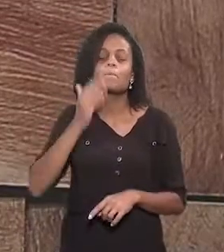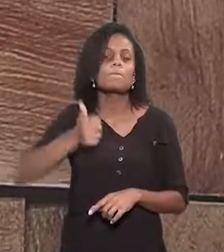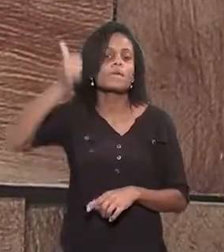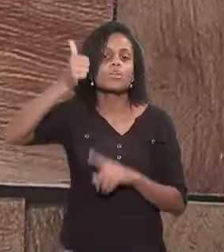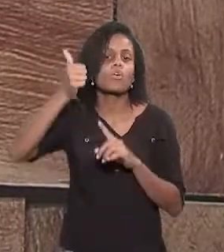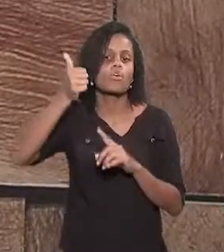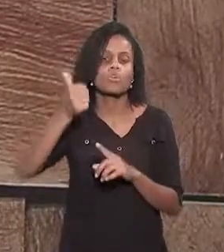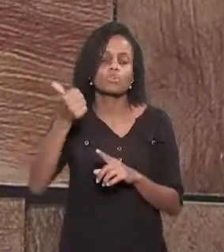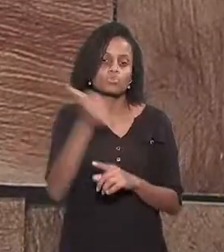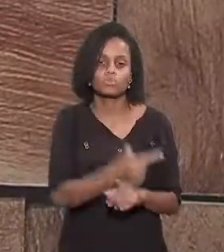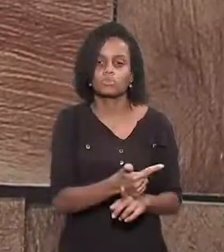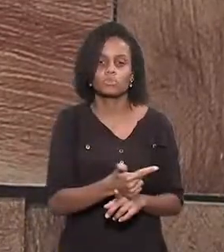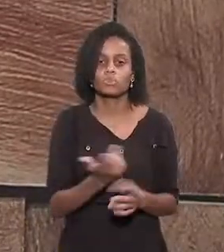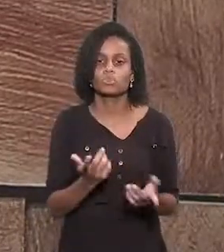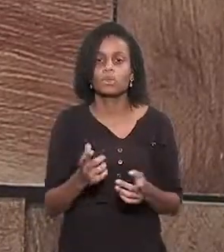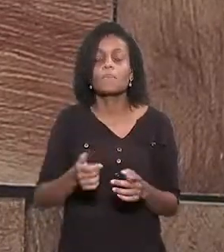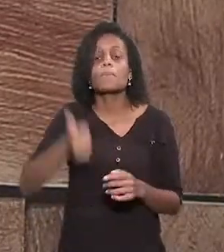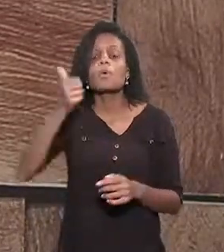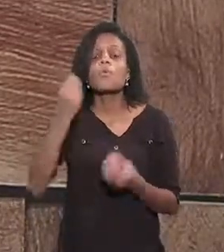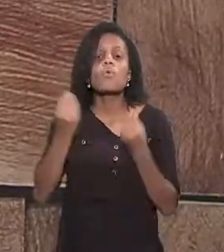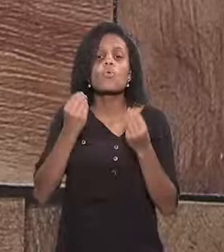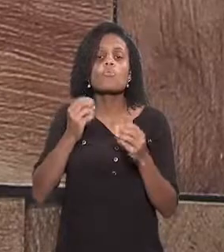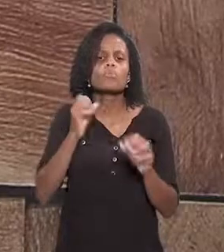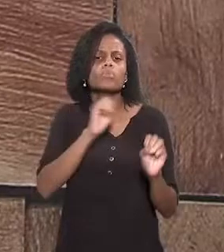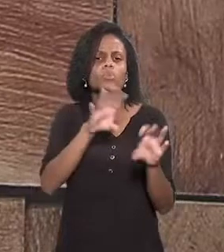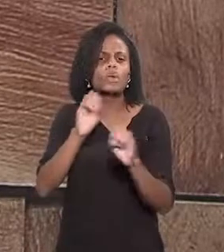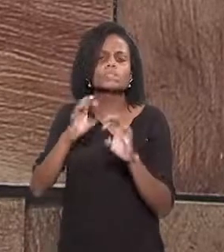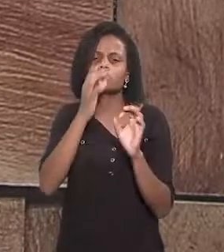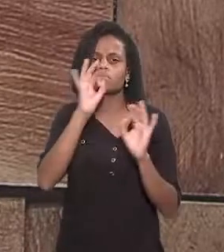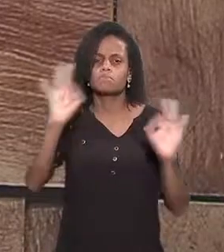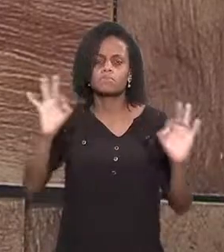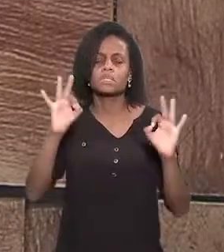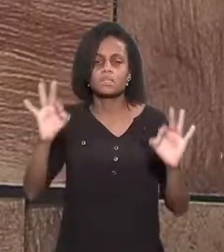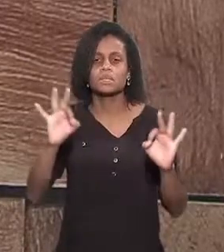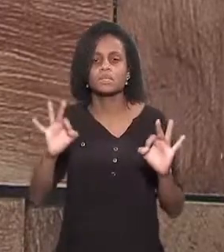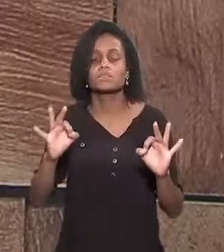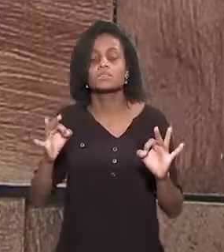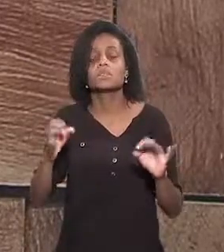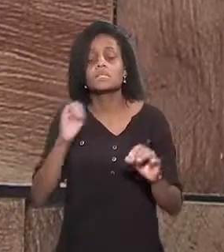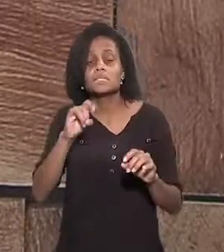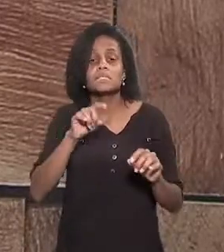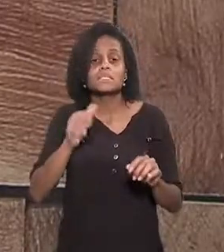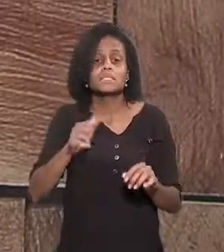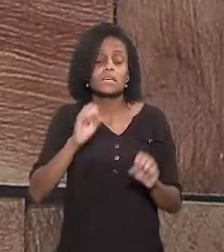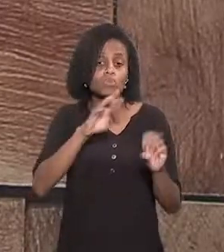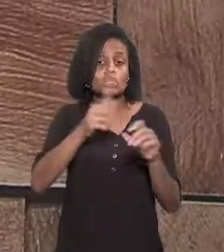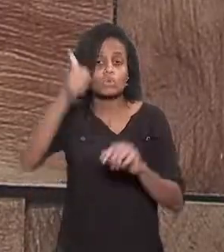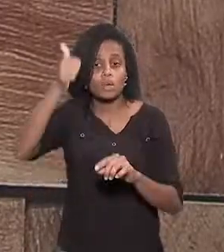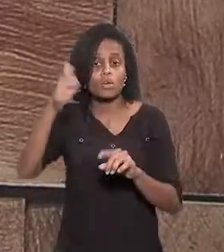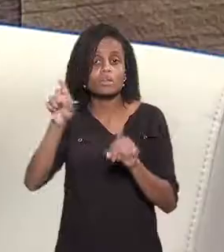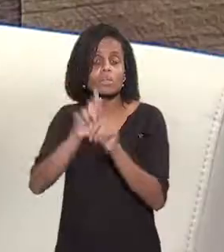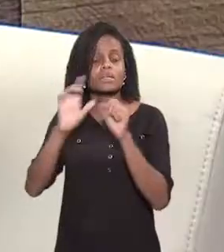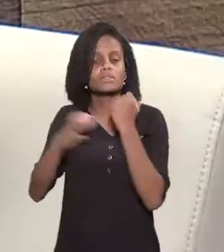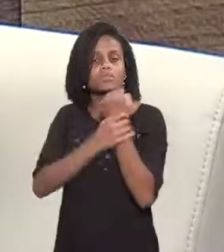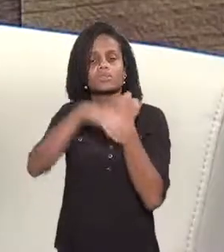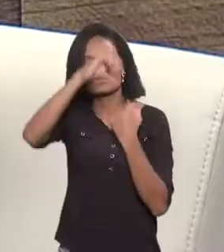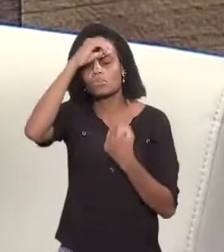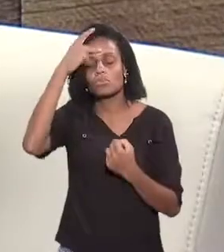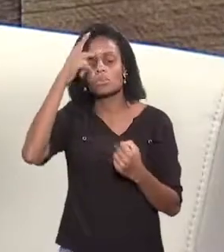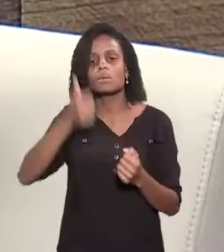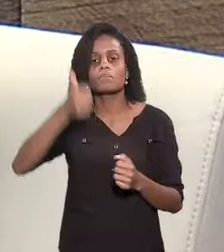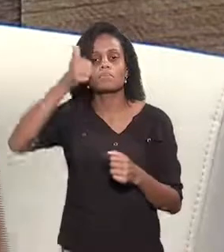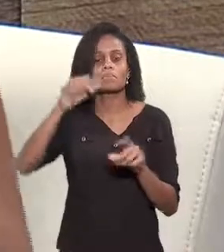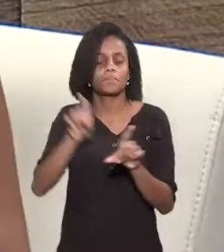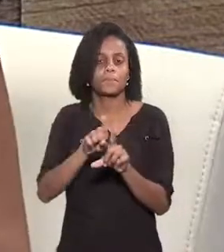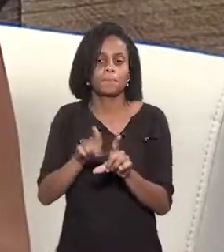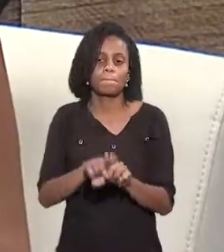do que ninguém como melhorar a educação, e através da educação a gente vai melhorar muito a segurança pública no Rio de Janeiro. Quais são as demandas, né?